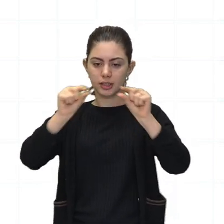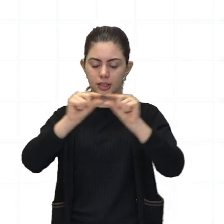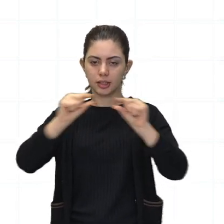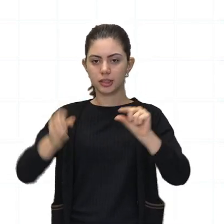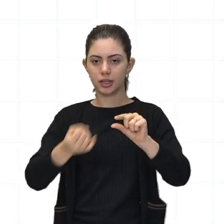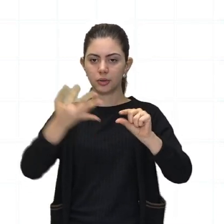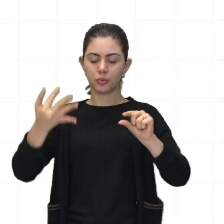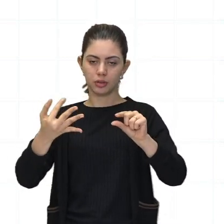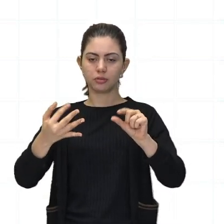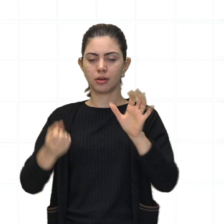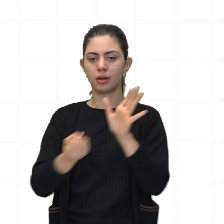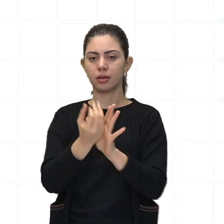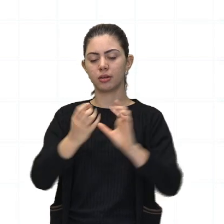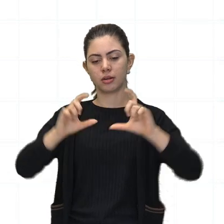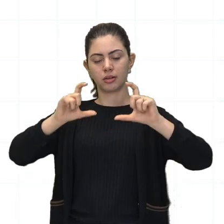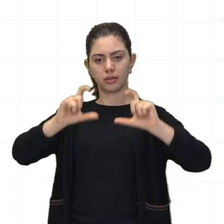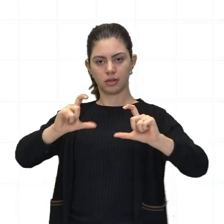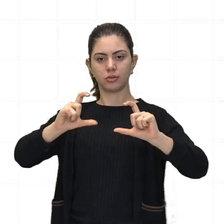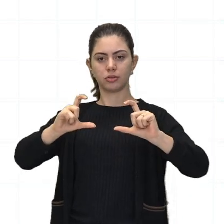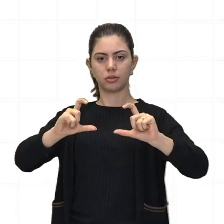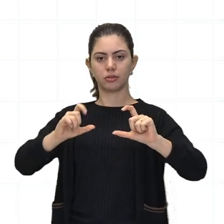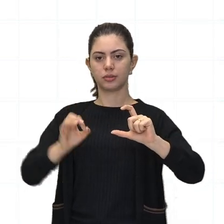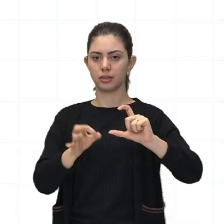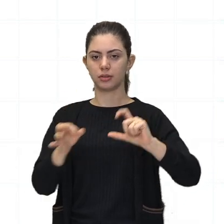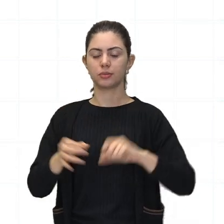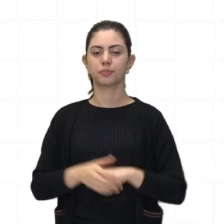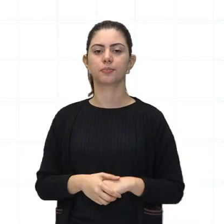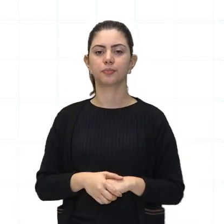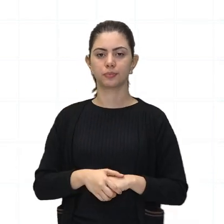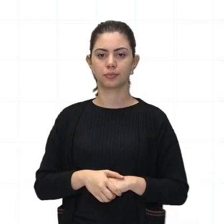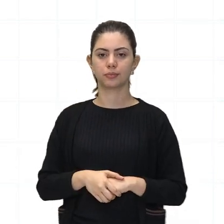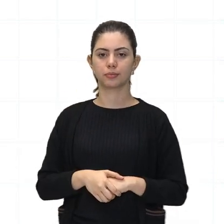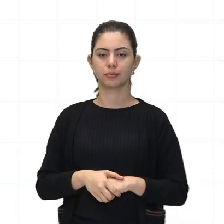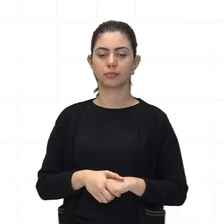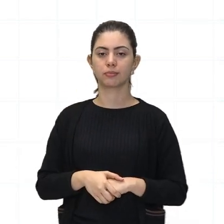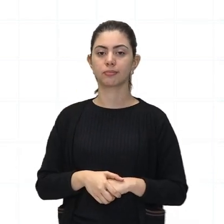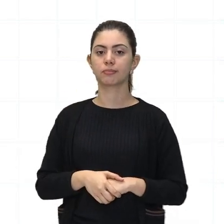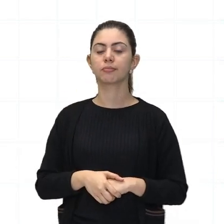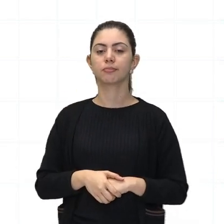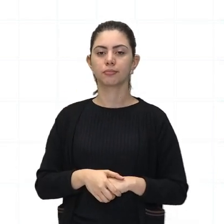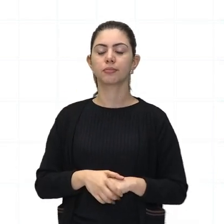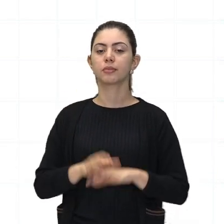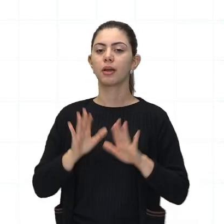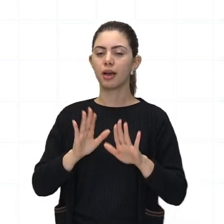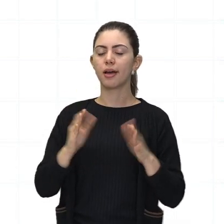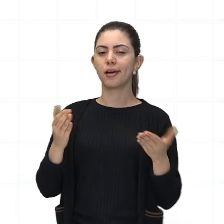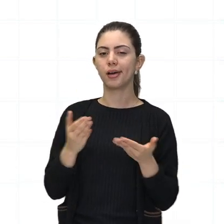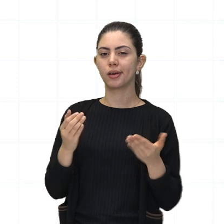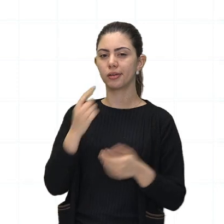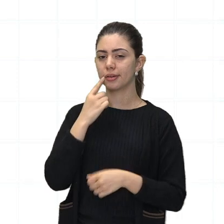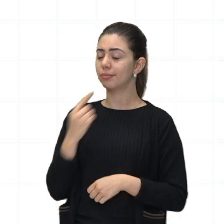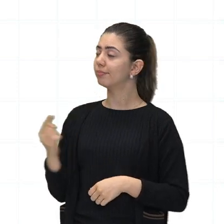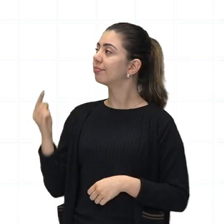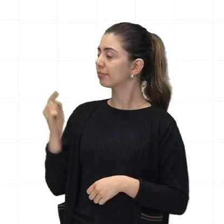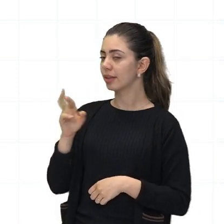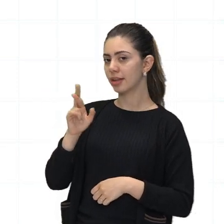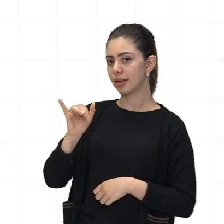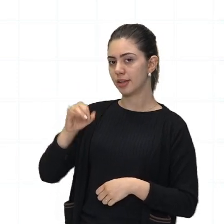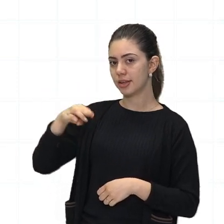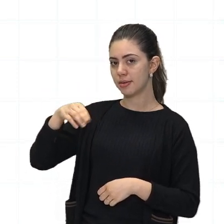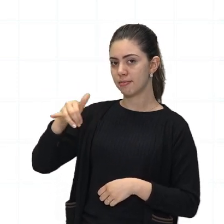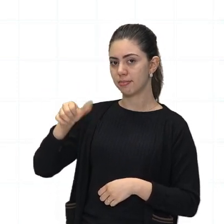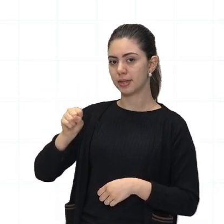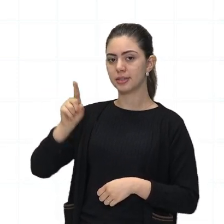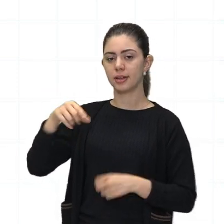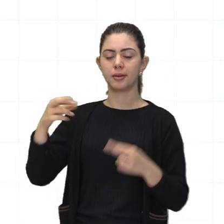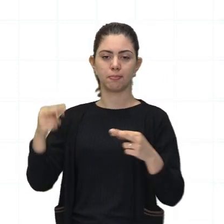blocos eu tiver no meu poema. Só para terminar, vamos falar aqui das rimas, que alguns poemas contêm rimas, que são